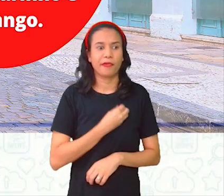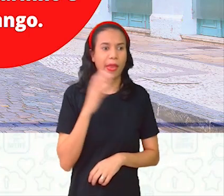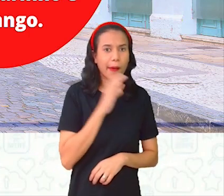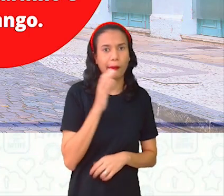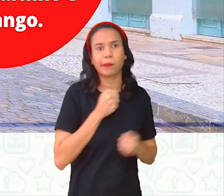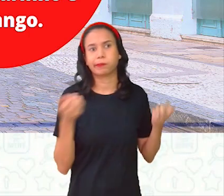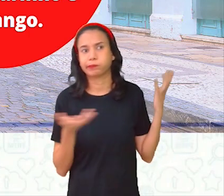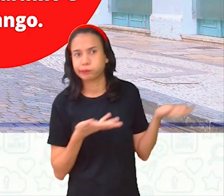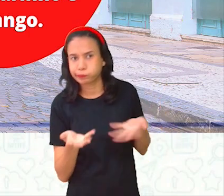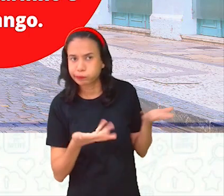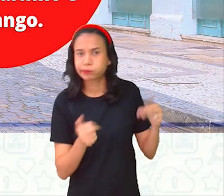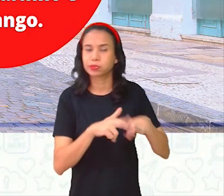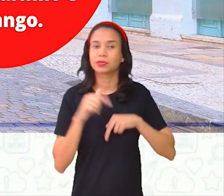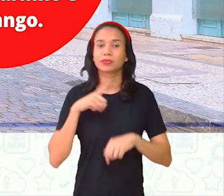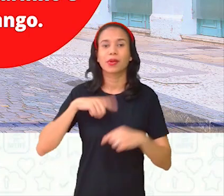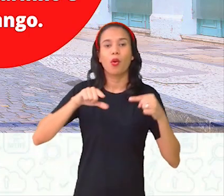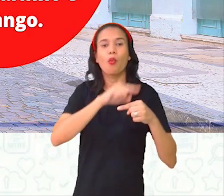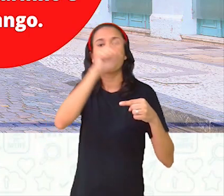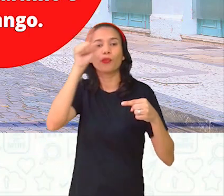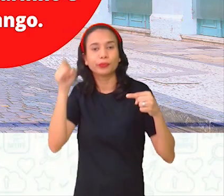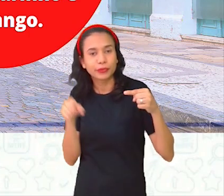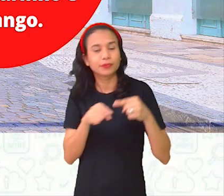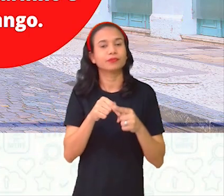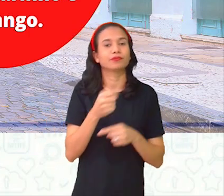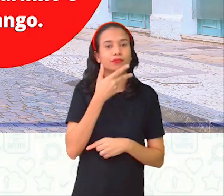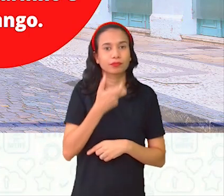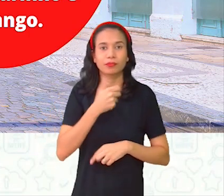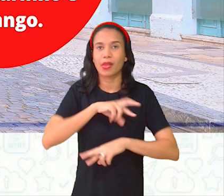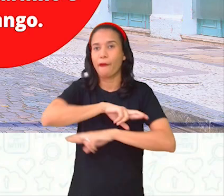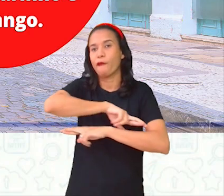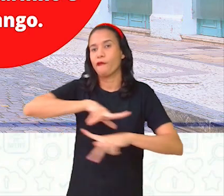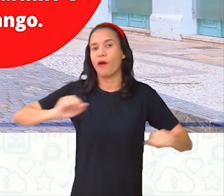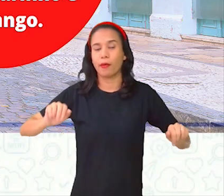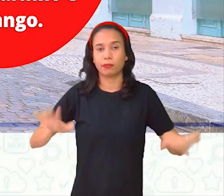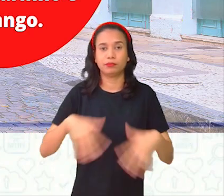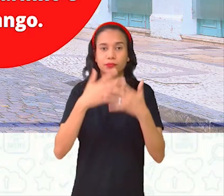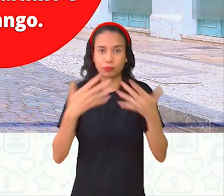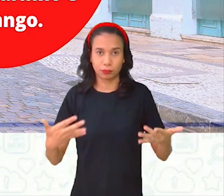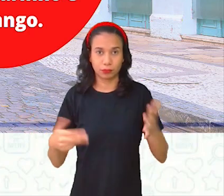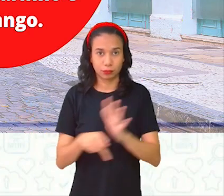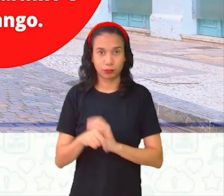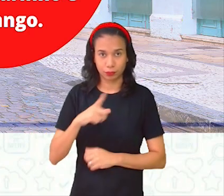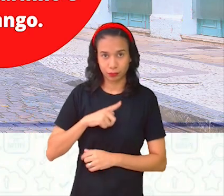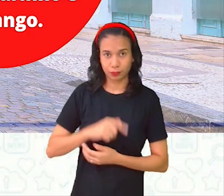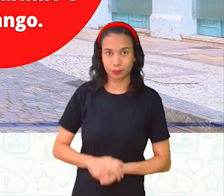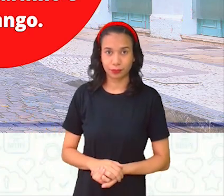que a gente leva. Então, esse ciclo, ele tem várias manifestações.